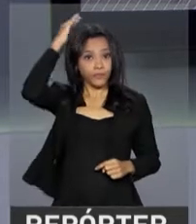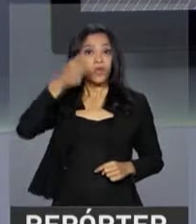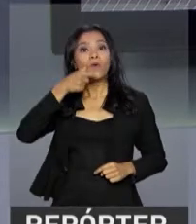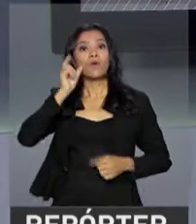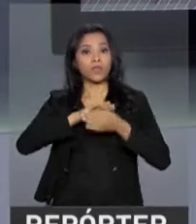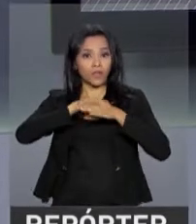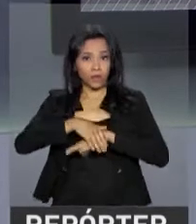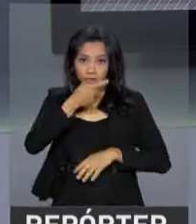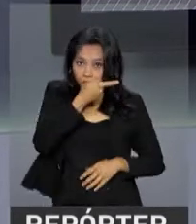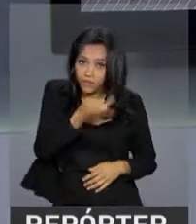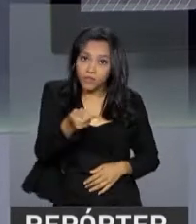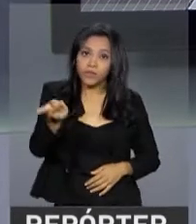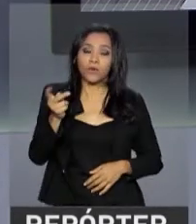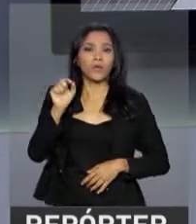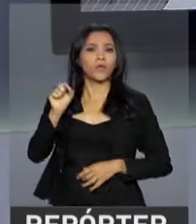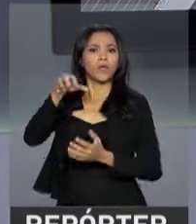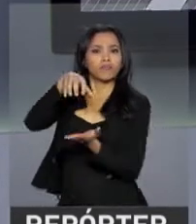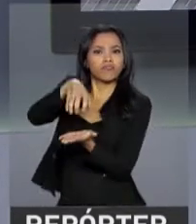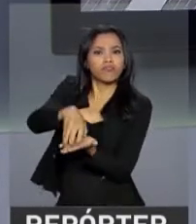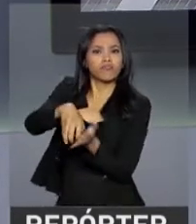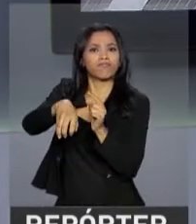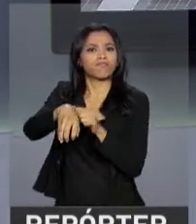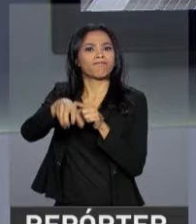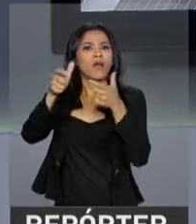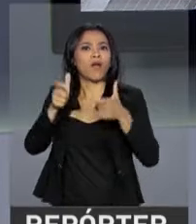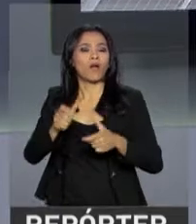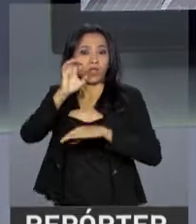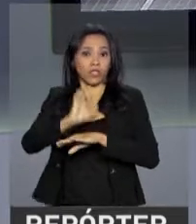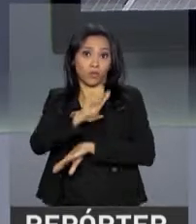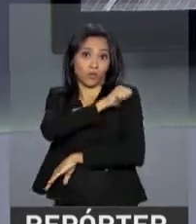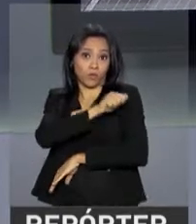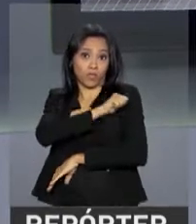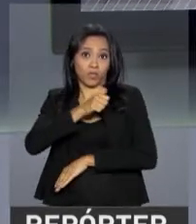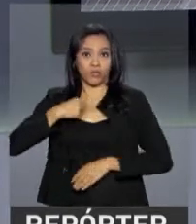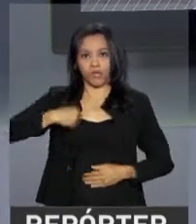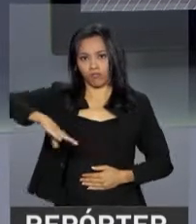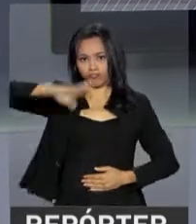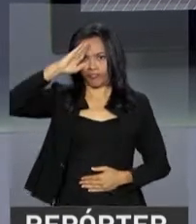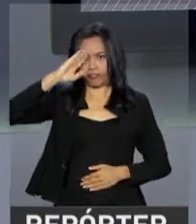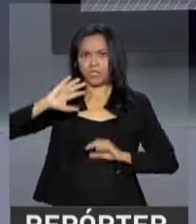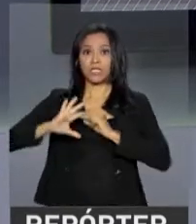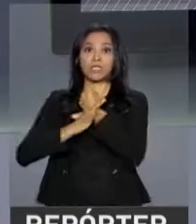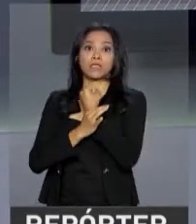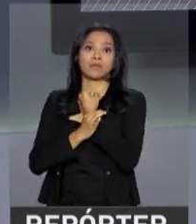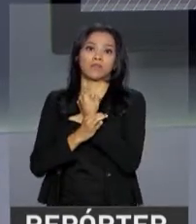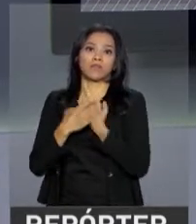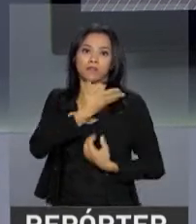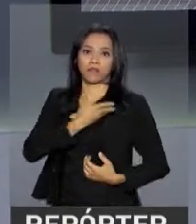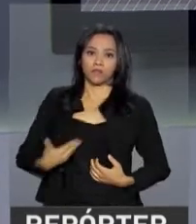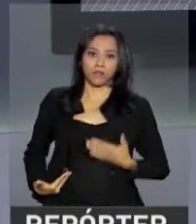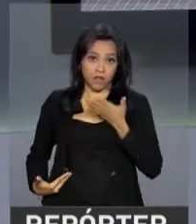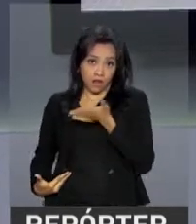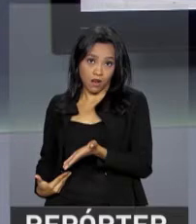Centro Integrado de Comando e Controle do Rio, o quartel-general da Intervenção Federal na Segurança Pública. E nós vamos ao Palácio do